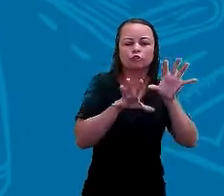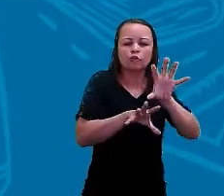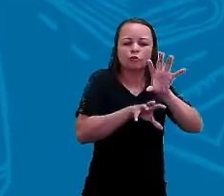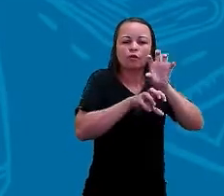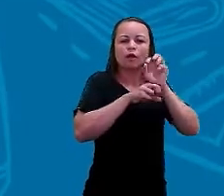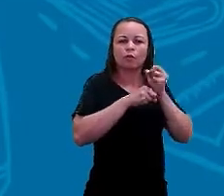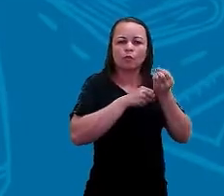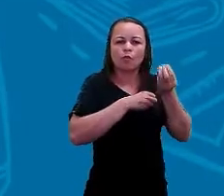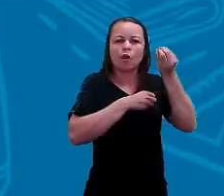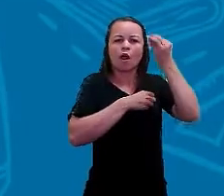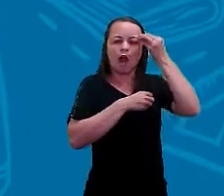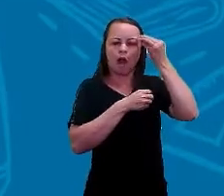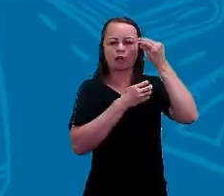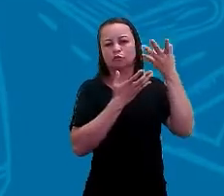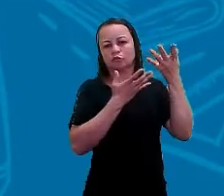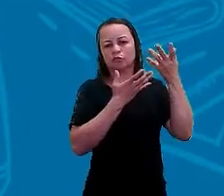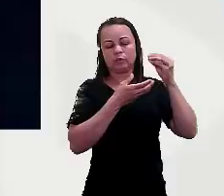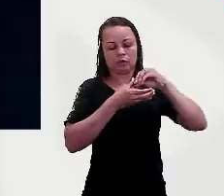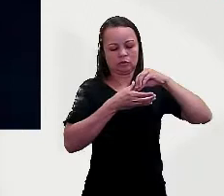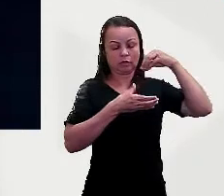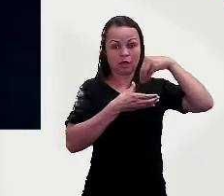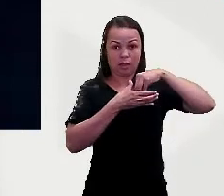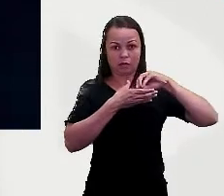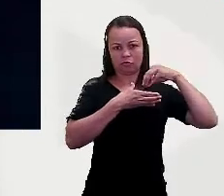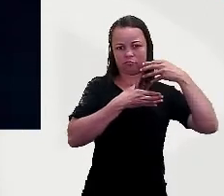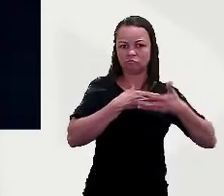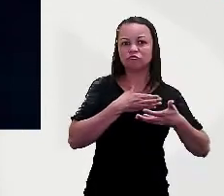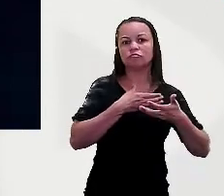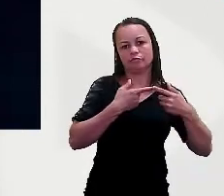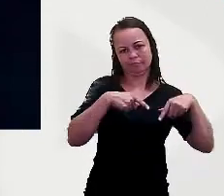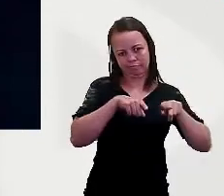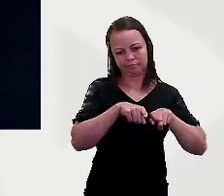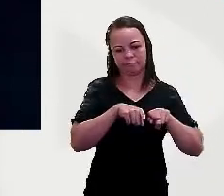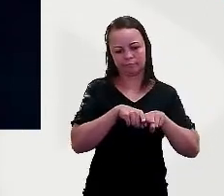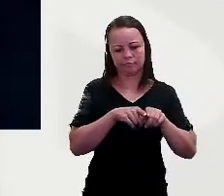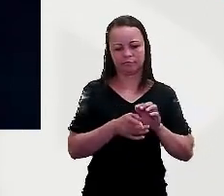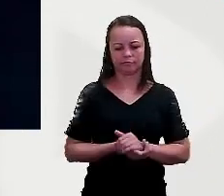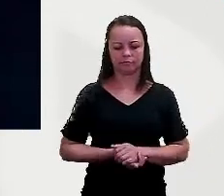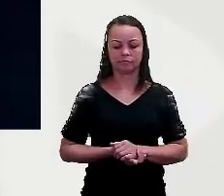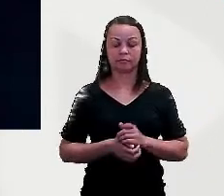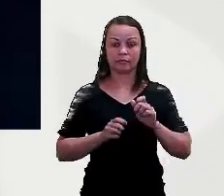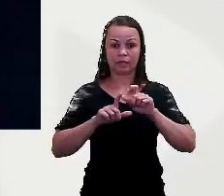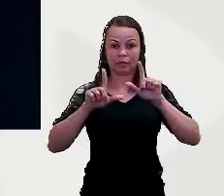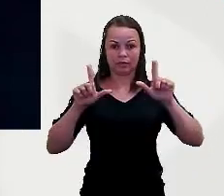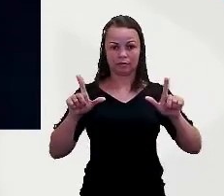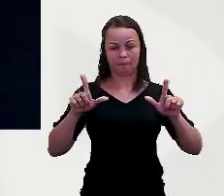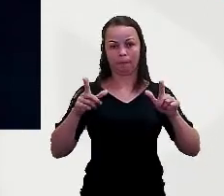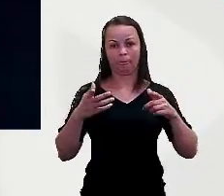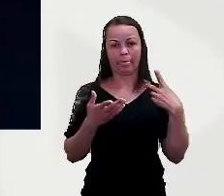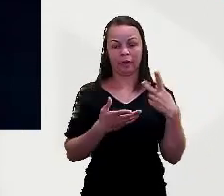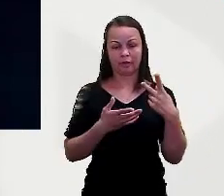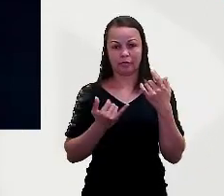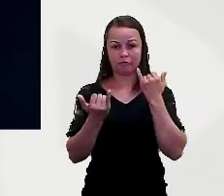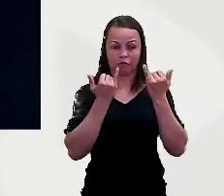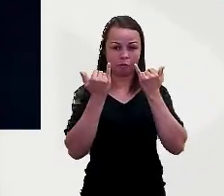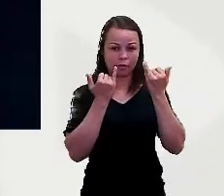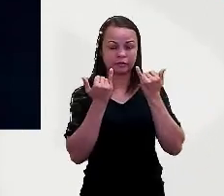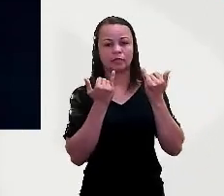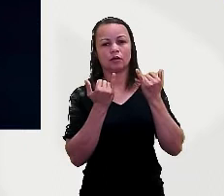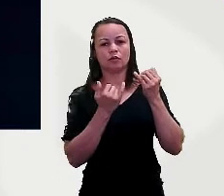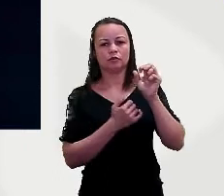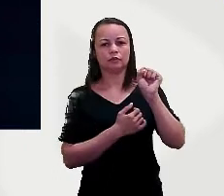do meio externo quanto do meio interno. E aqui, abre essa imagem. Isso, perfeito. A informação